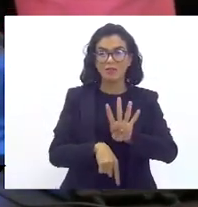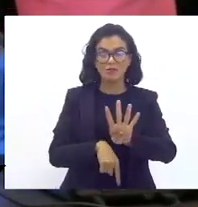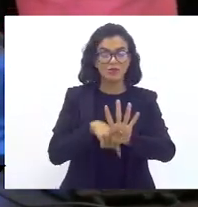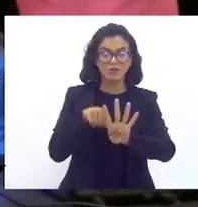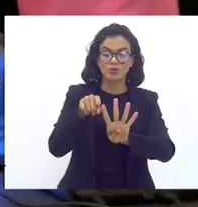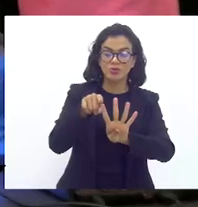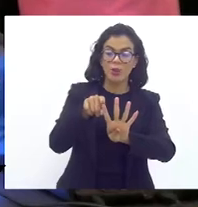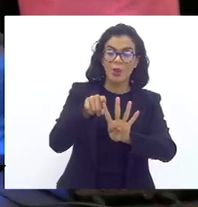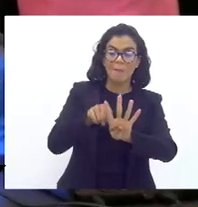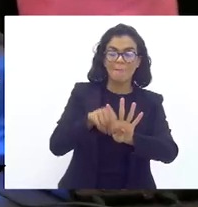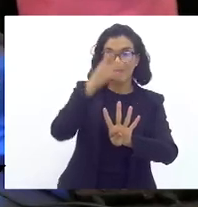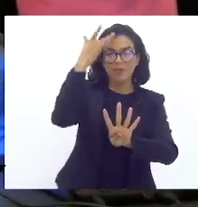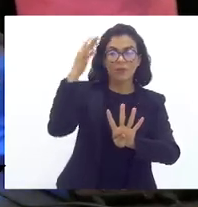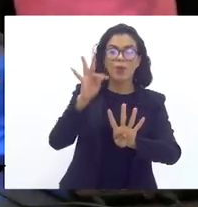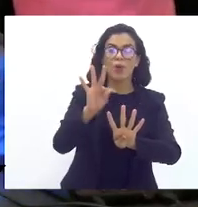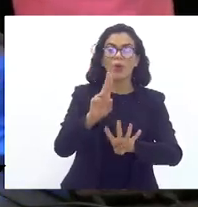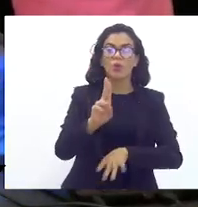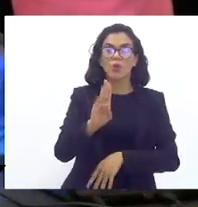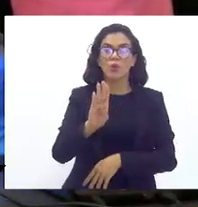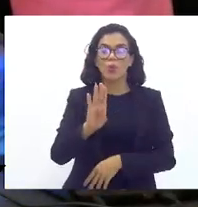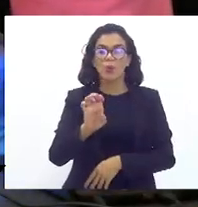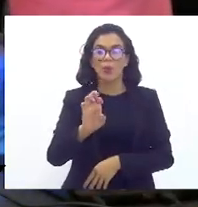com tuberculose